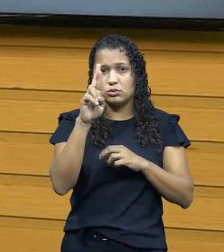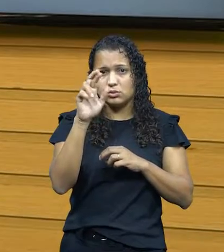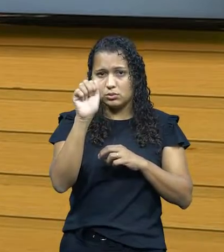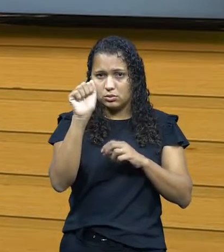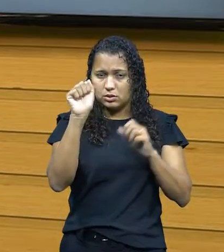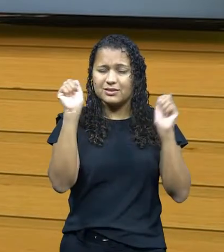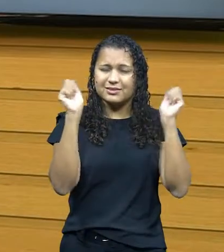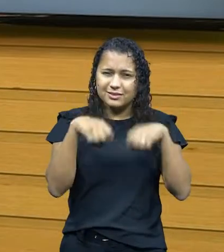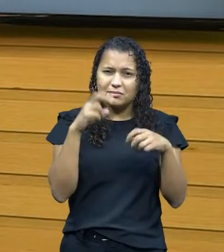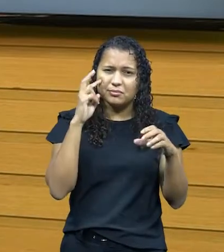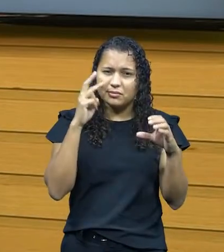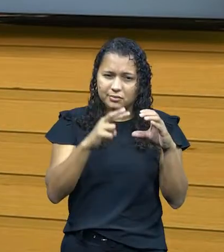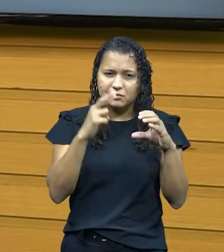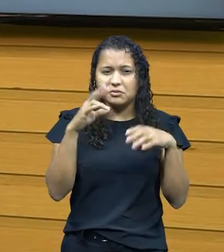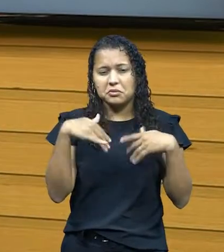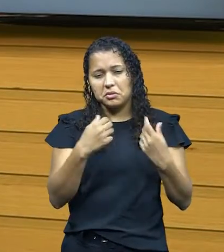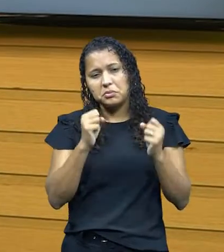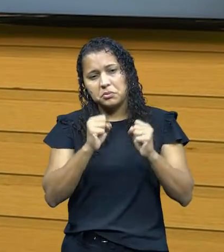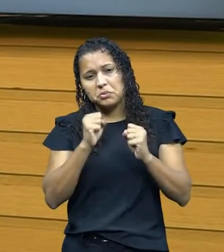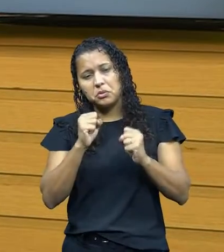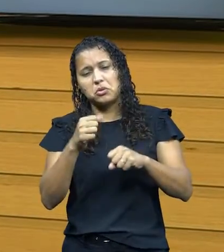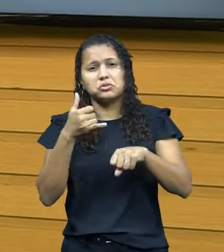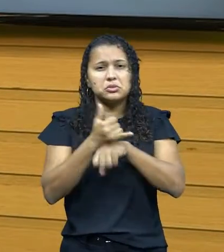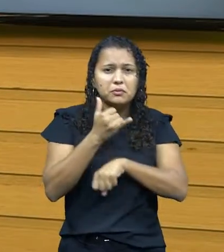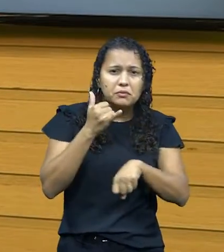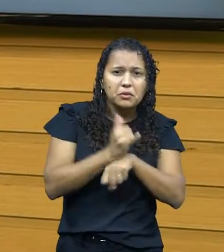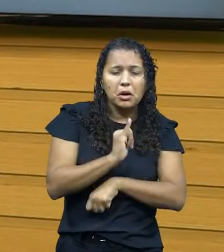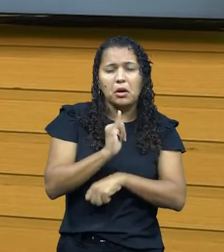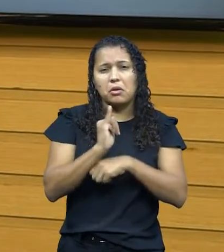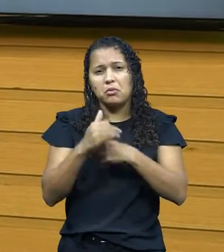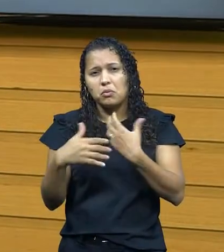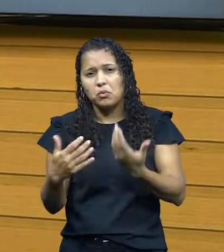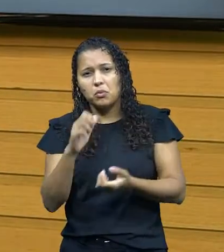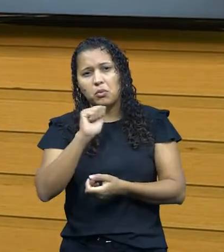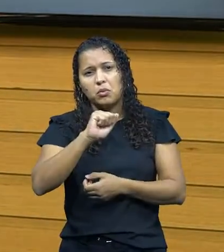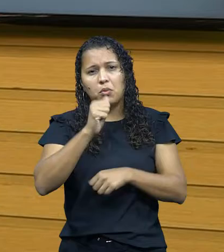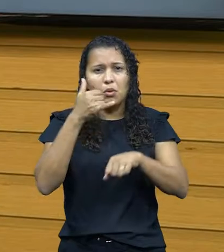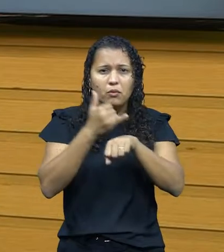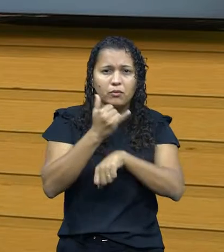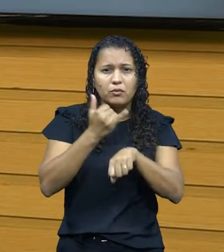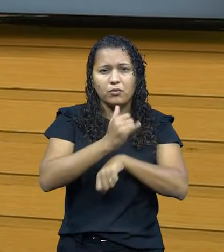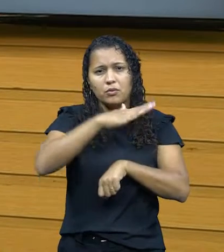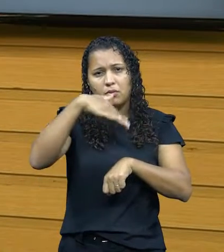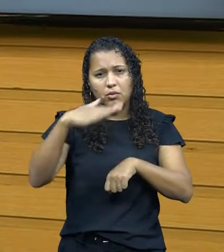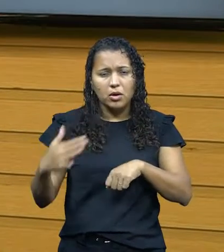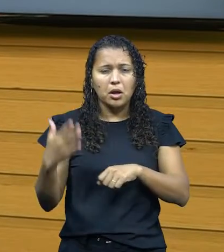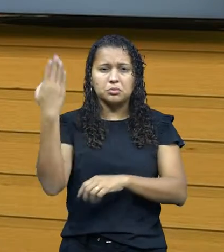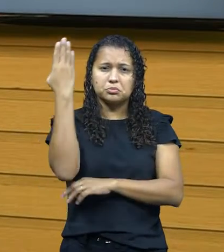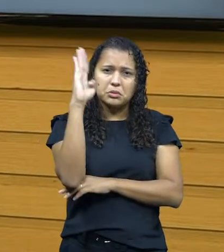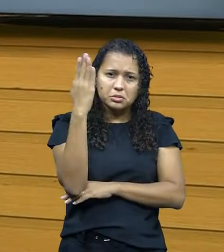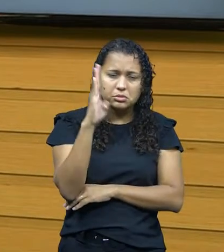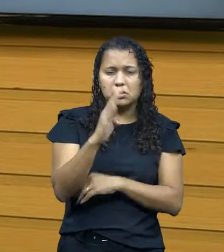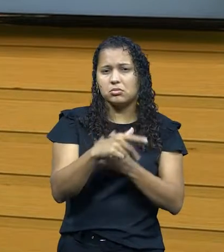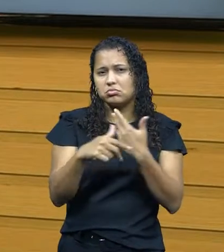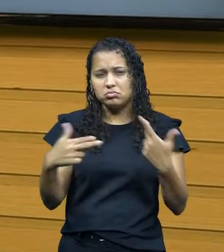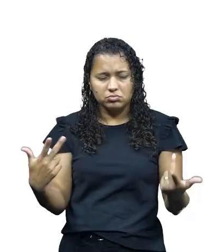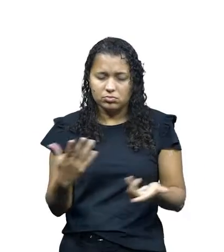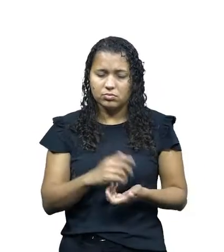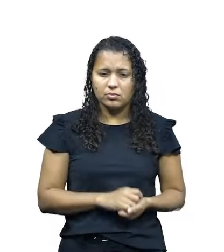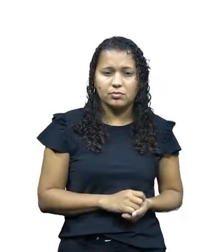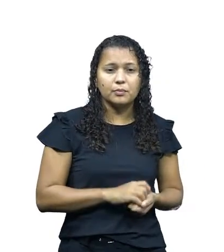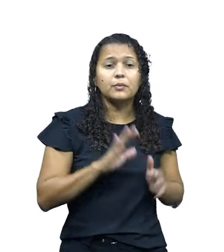é o material daquele objeto. Pode ser aço, pode ser ferro, pode ser alumínio, pode ser madeira,